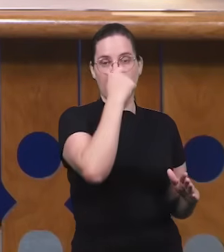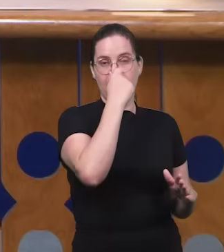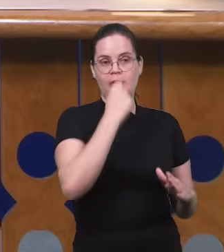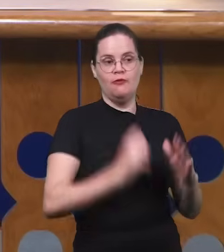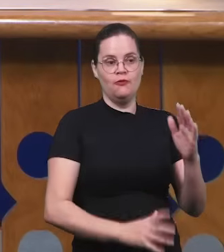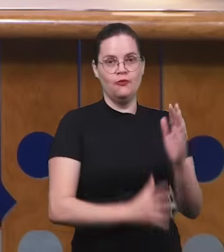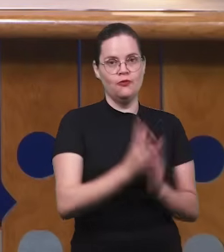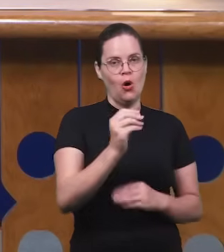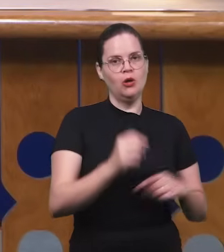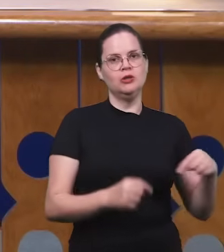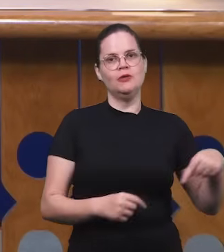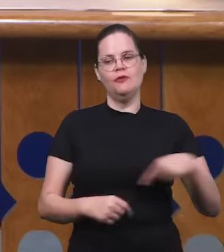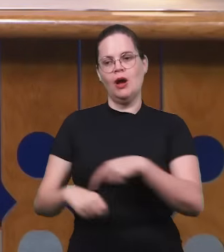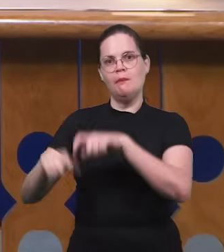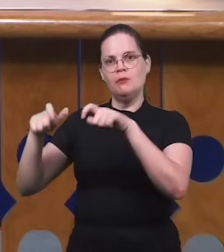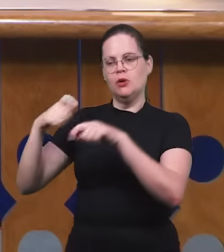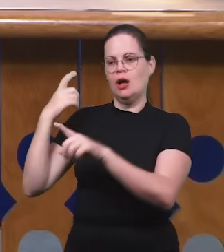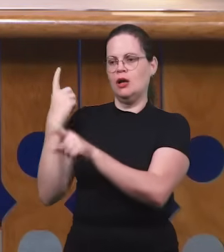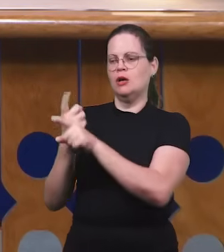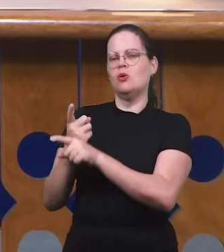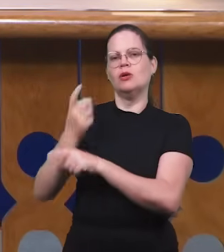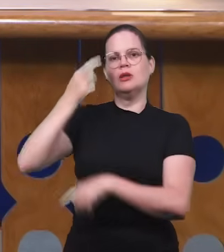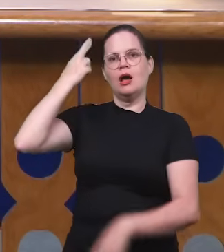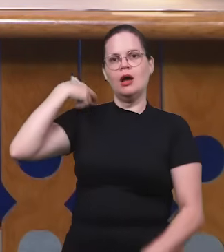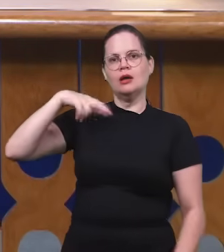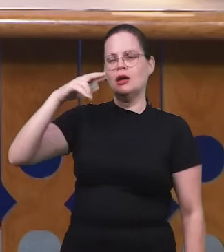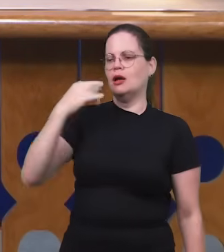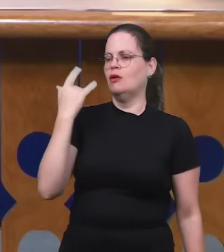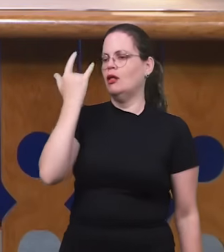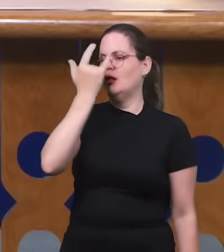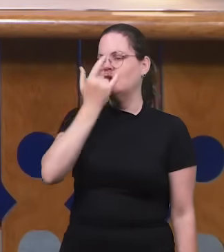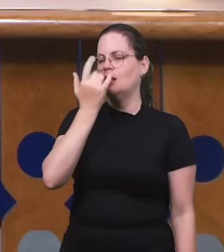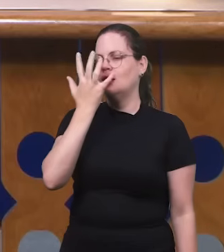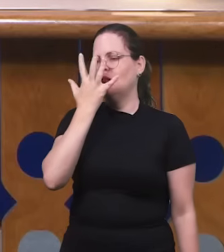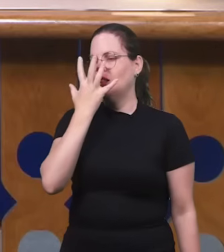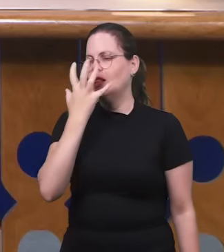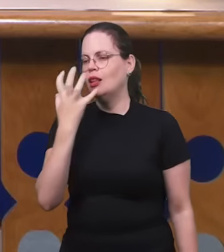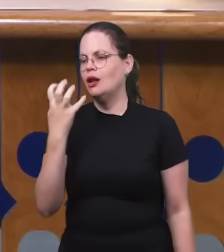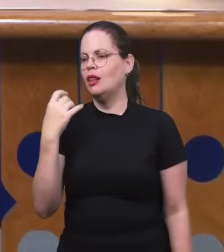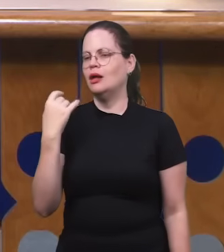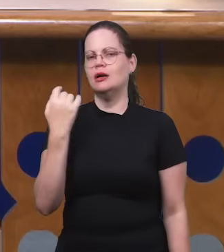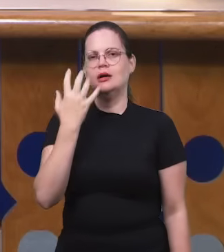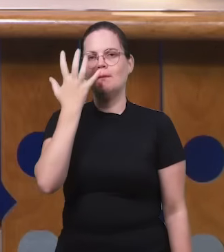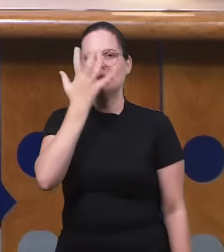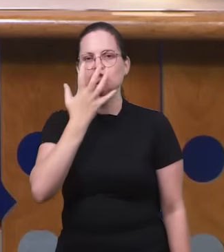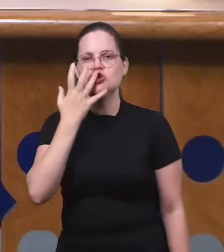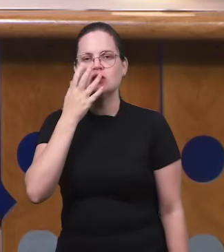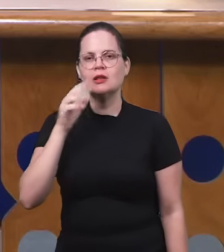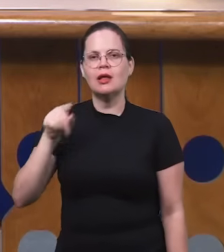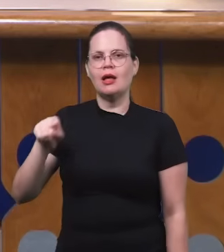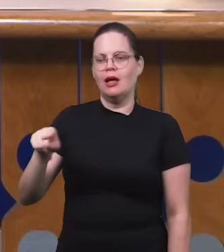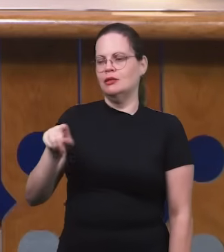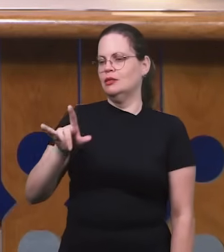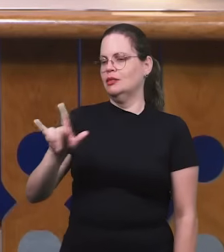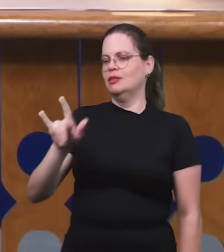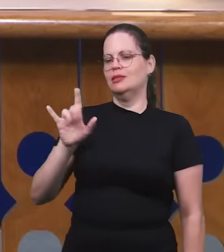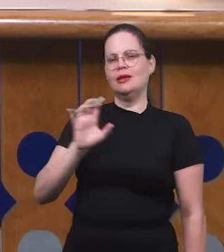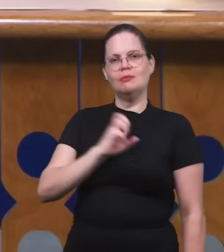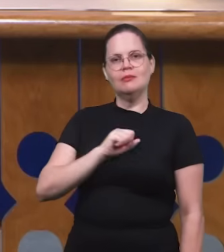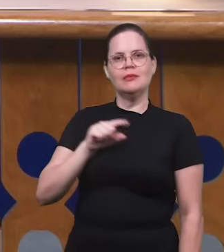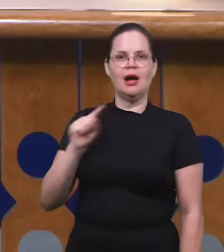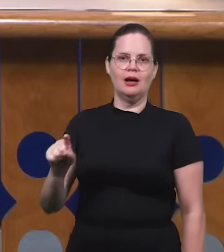familiares e encontra Raquel e se apaixona por ela, pelo muito que a Bíblia diz que pelo muito que a